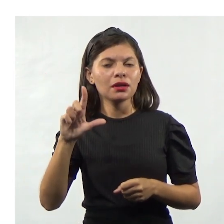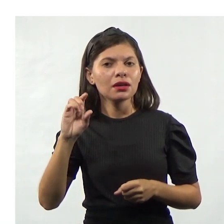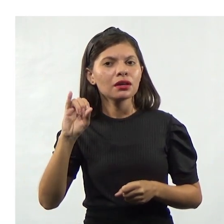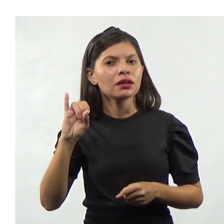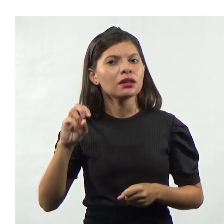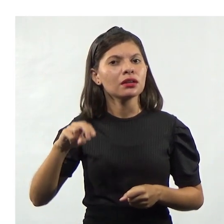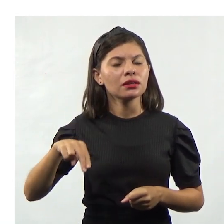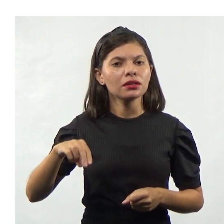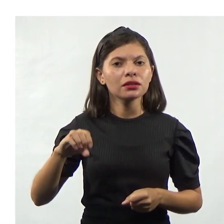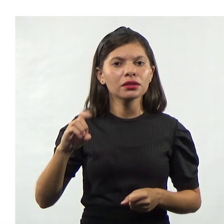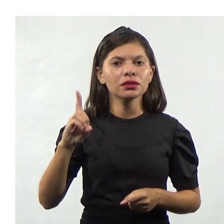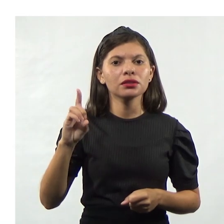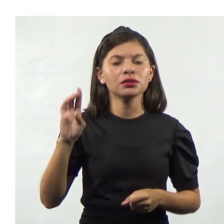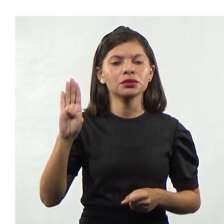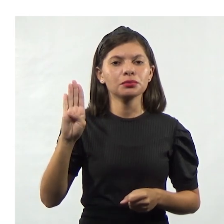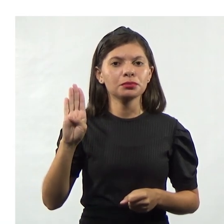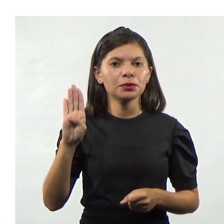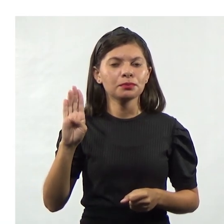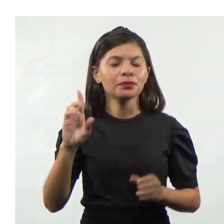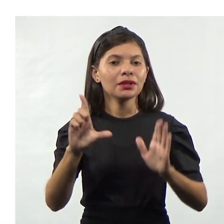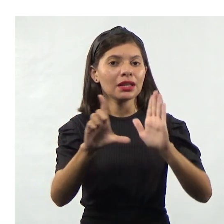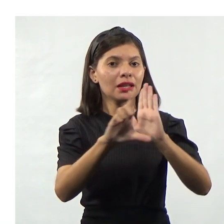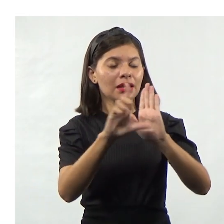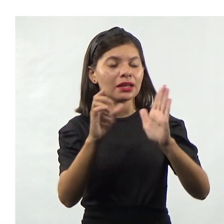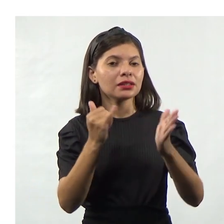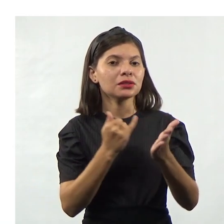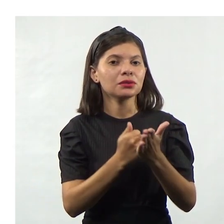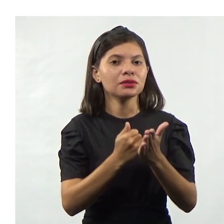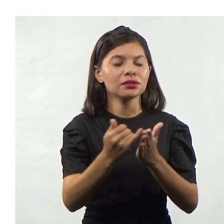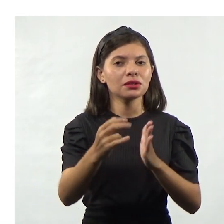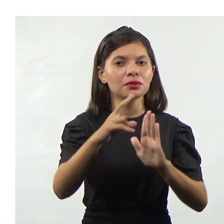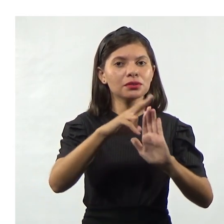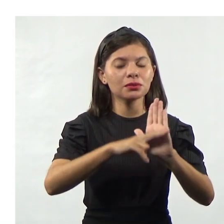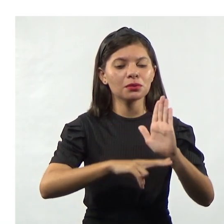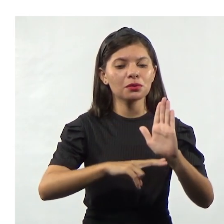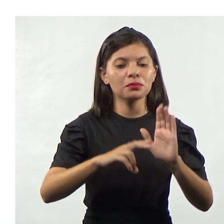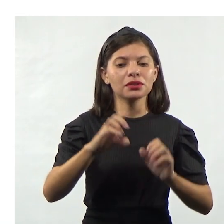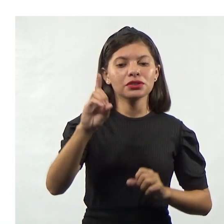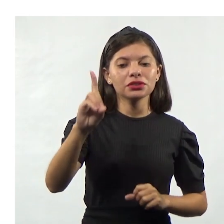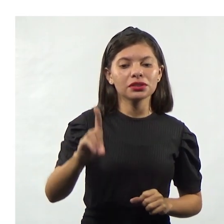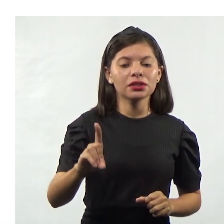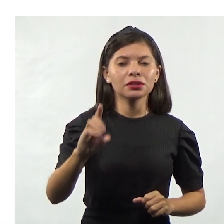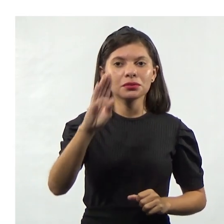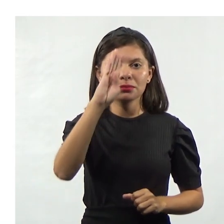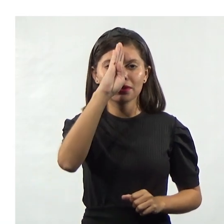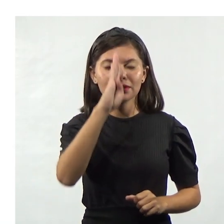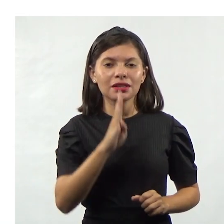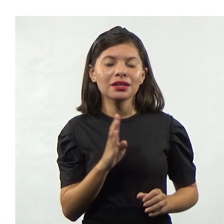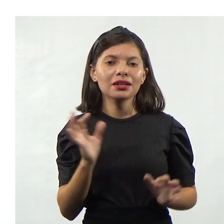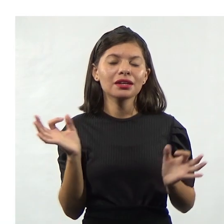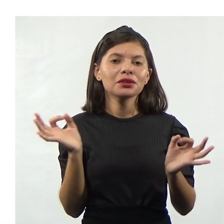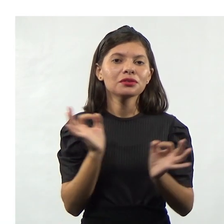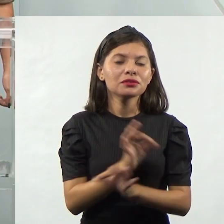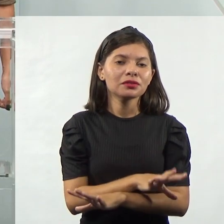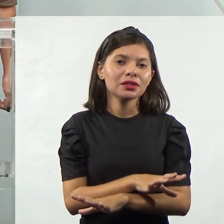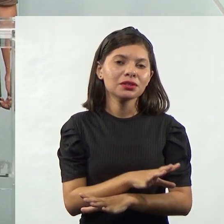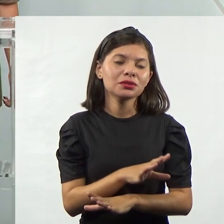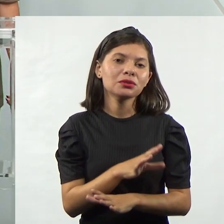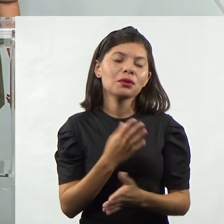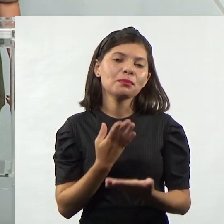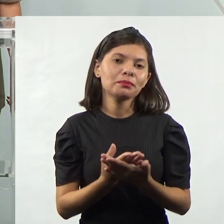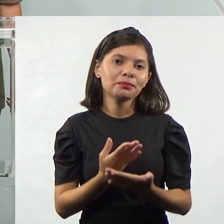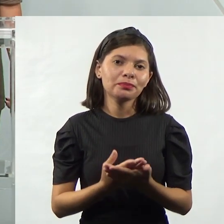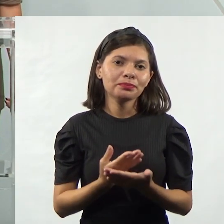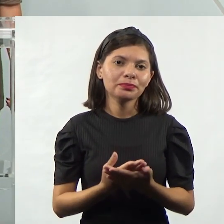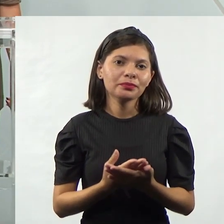da LINDB, que eu já mencionei para vocês, é a Lei de Introdução às Normas de Direito Brasileiro. E aí eu fecho a minha aula